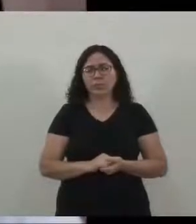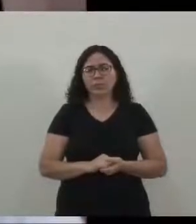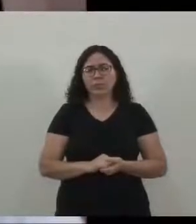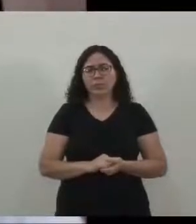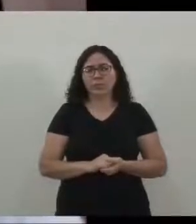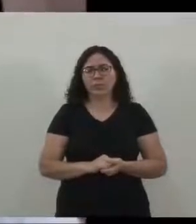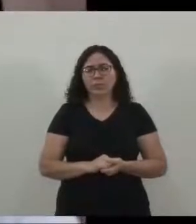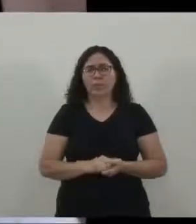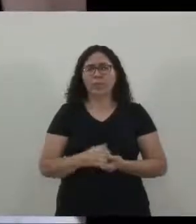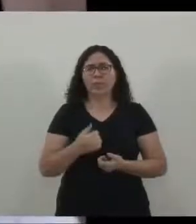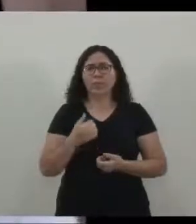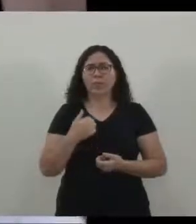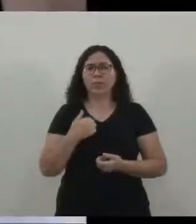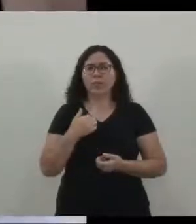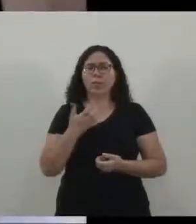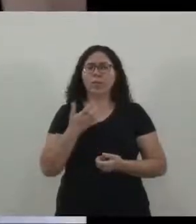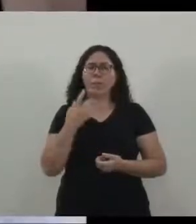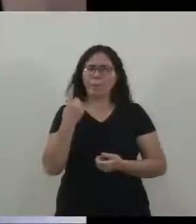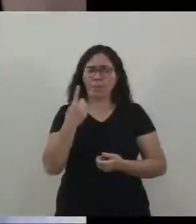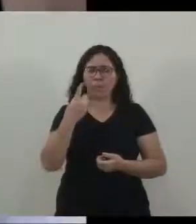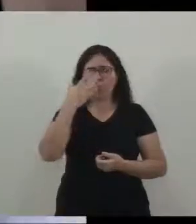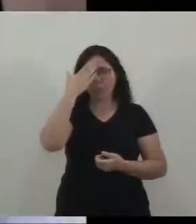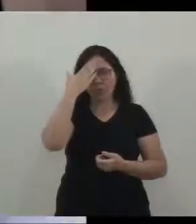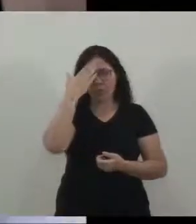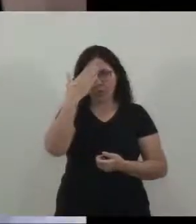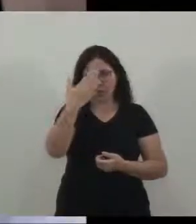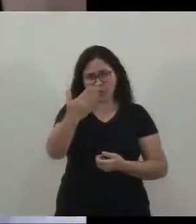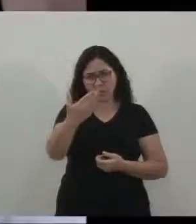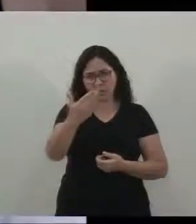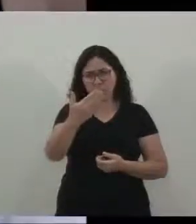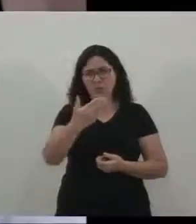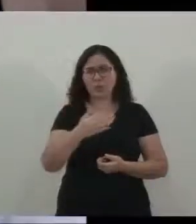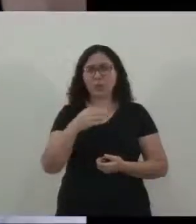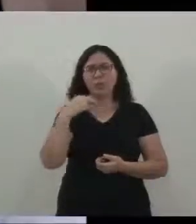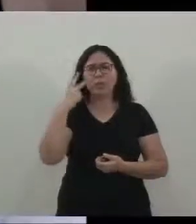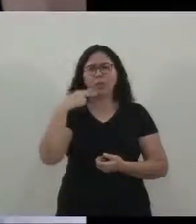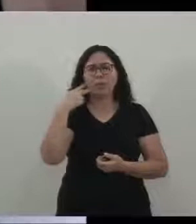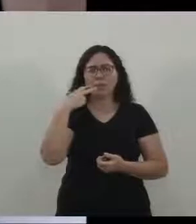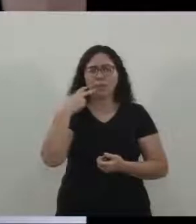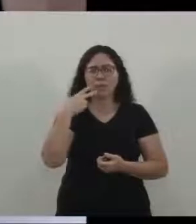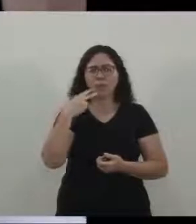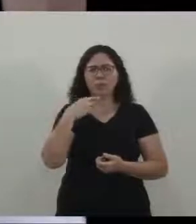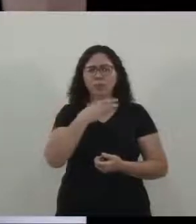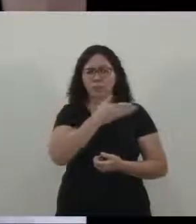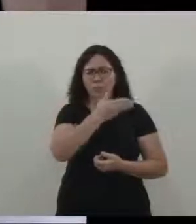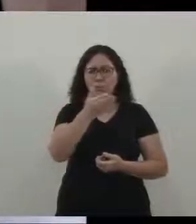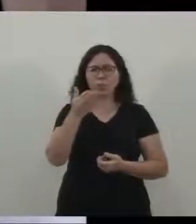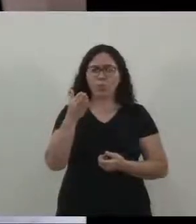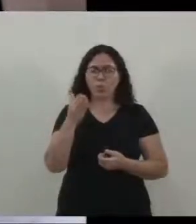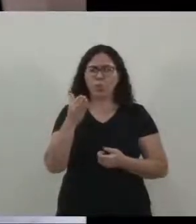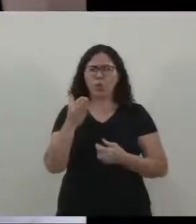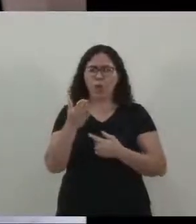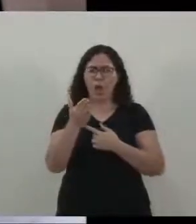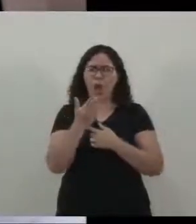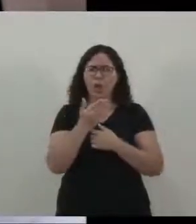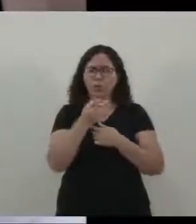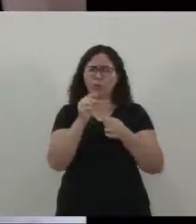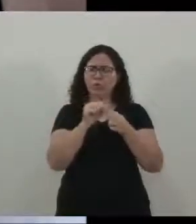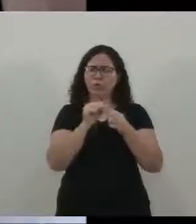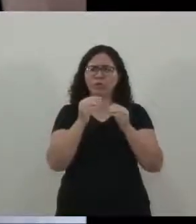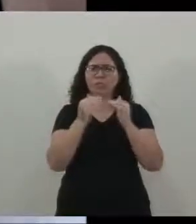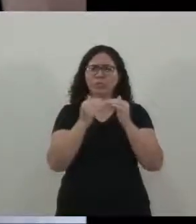colateral. Eu quero, primeiro, agradecer aí os vereadores e vereadoras que votaram